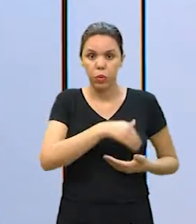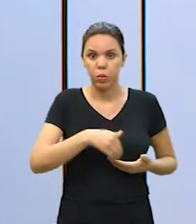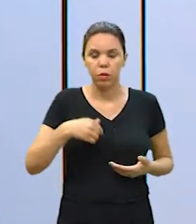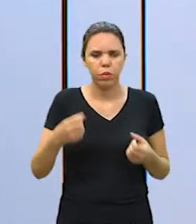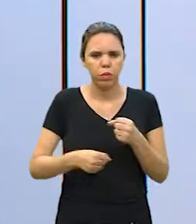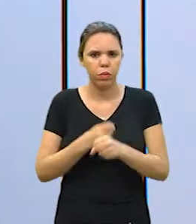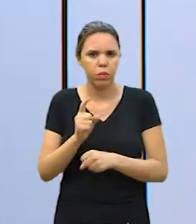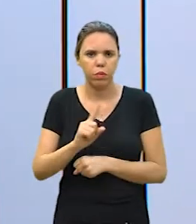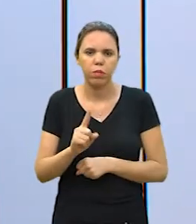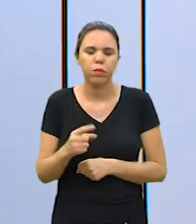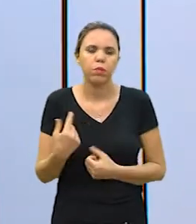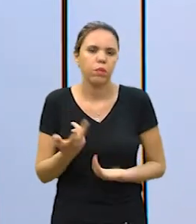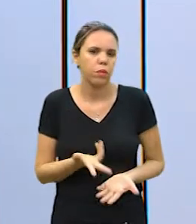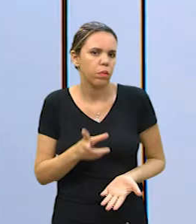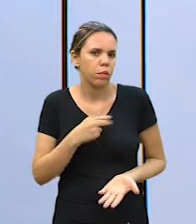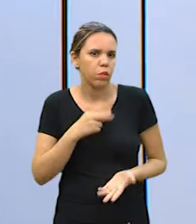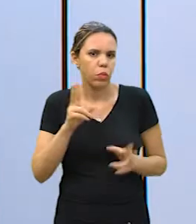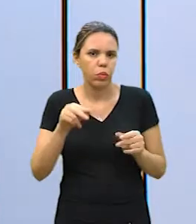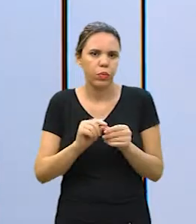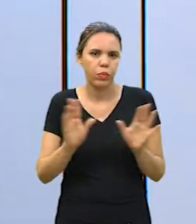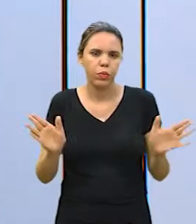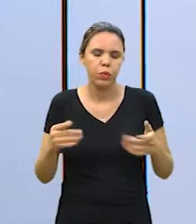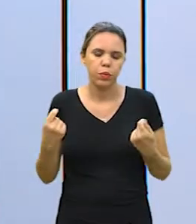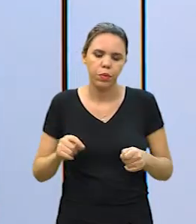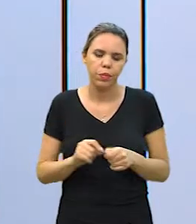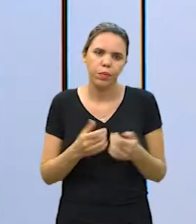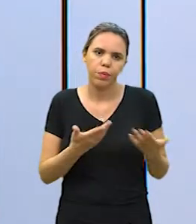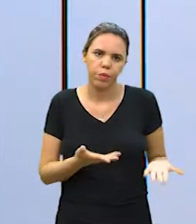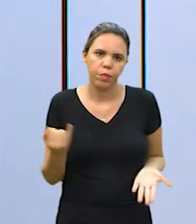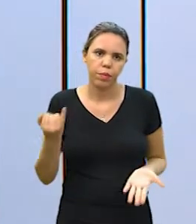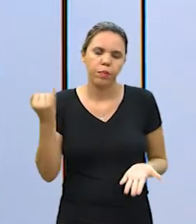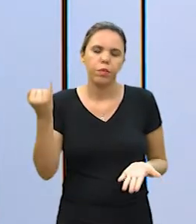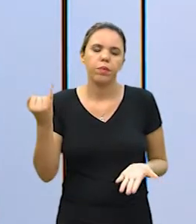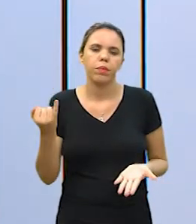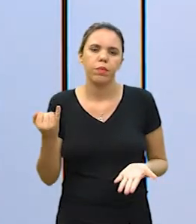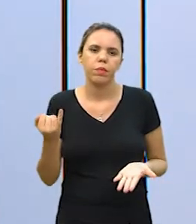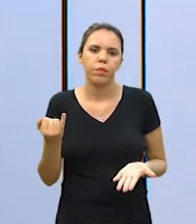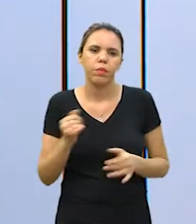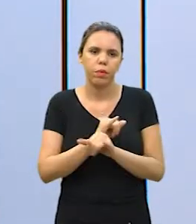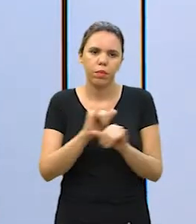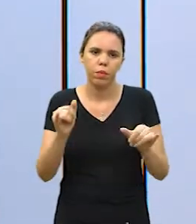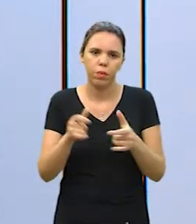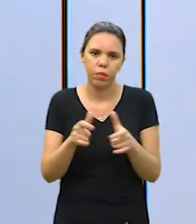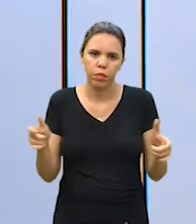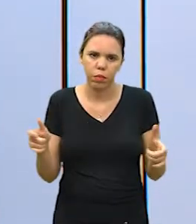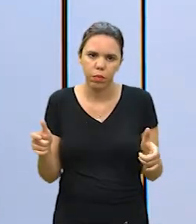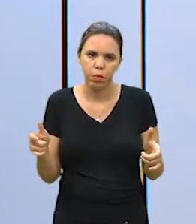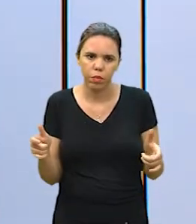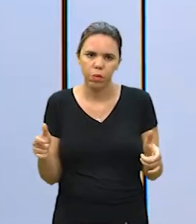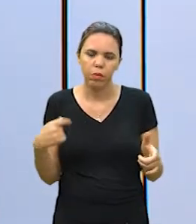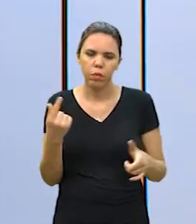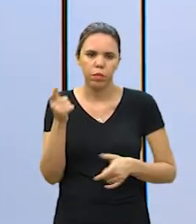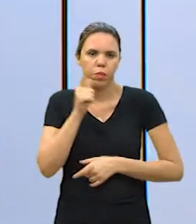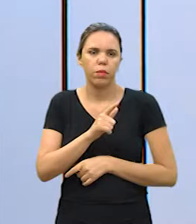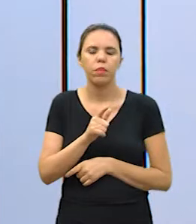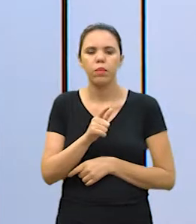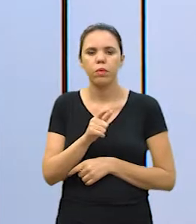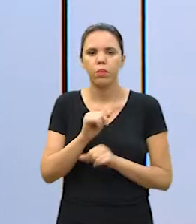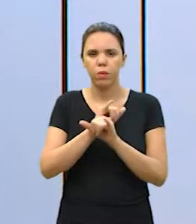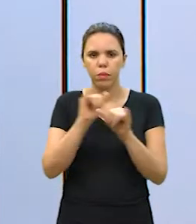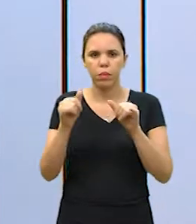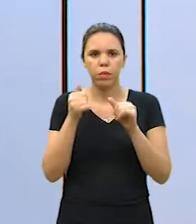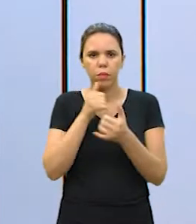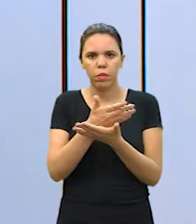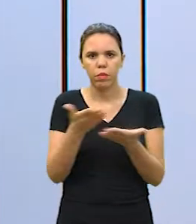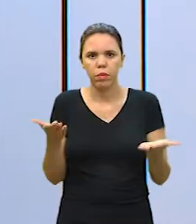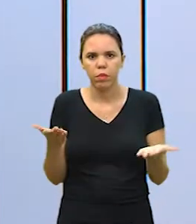exame este ano. Nossa, eu nunca fiz esse exame, eu preciso fazer. Então, isso é importante para que seja uma campanha em massa mesmo, para que a gente consiga sempre estar